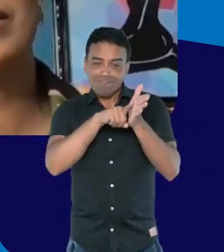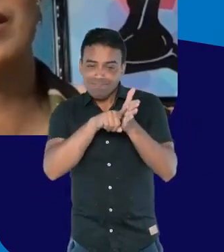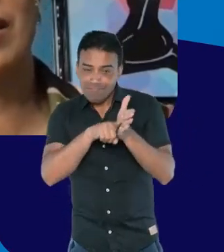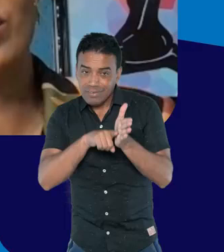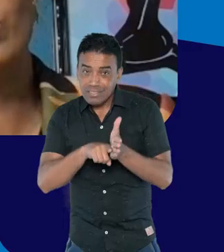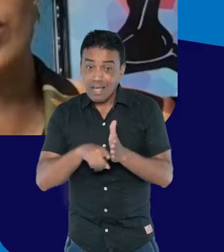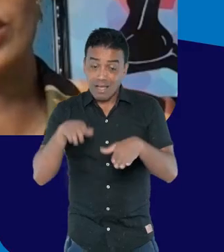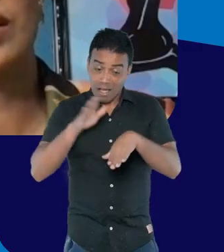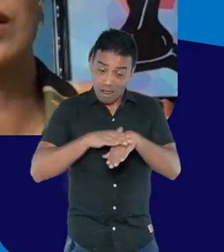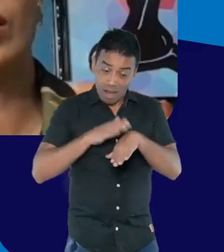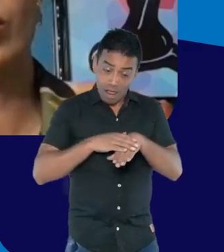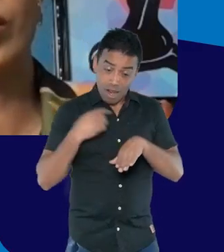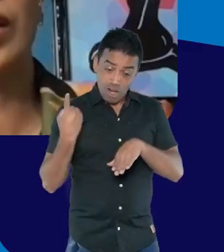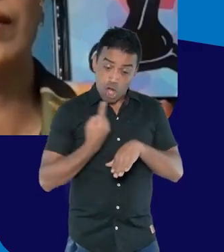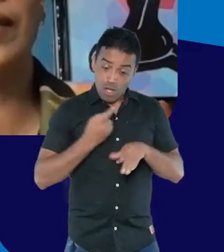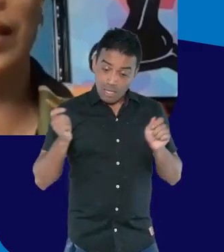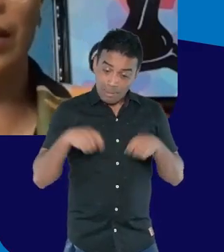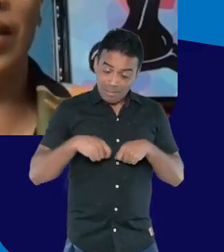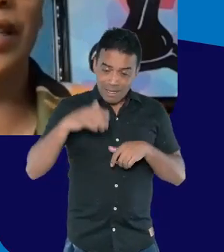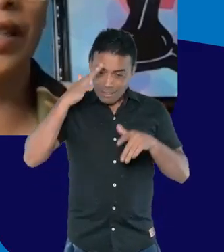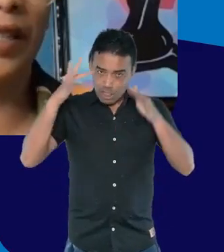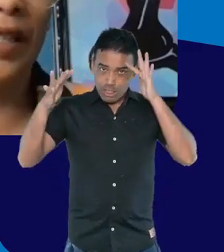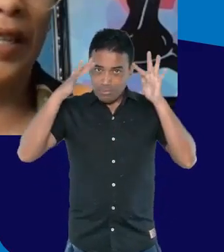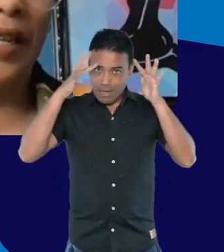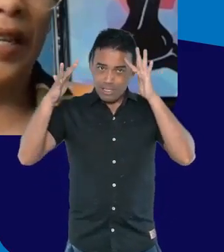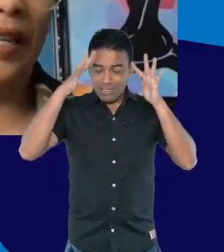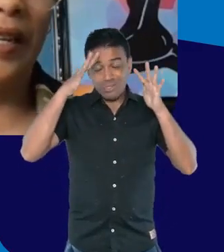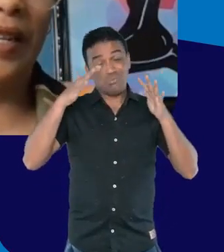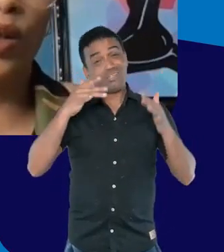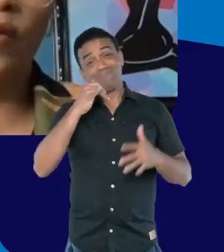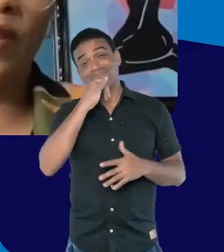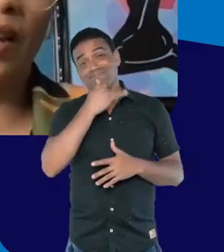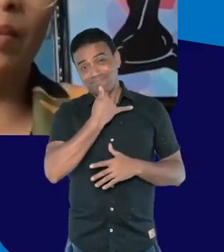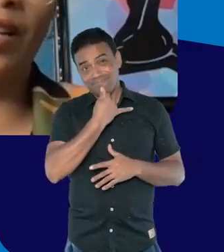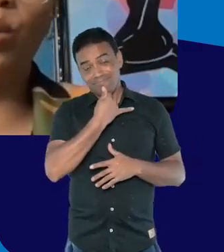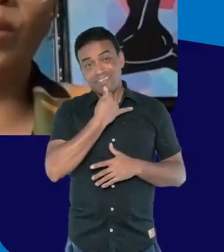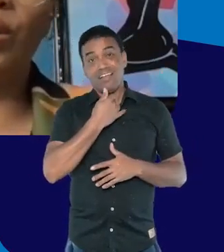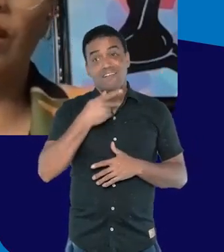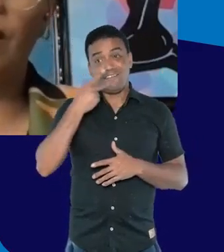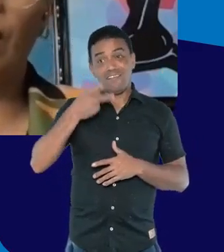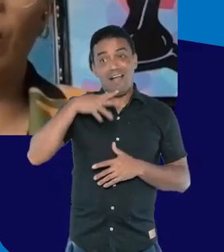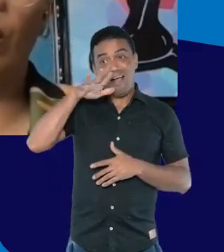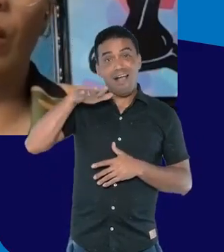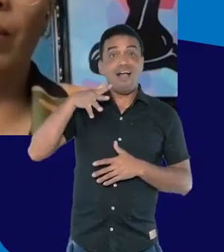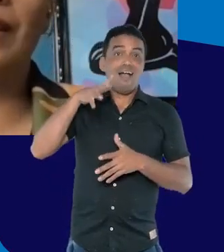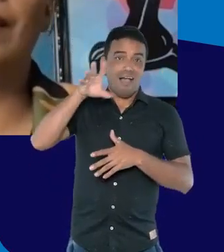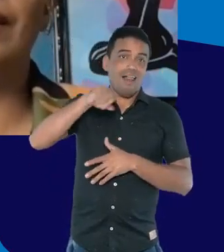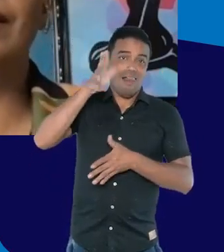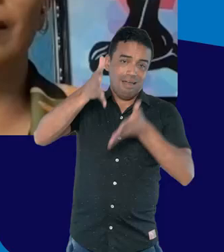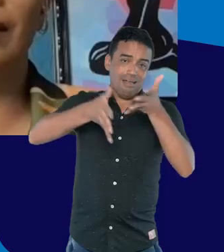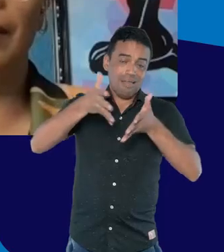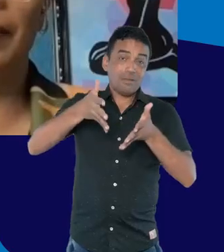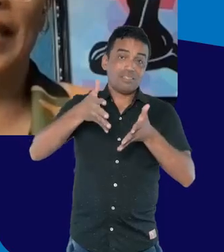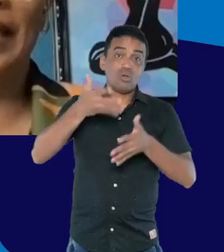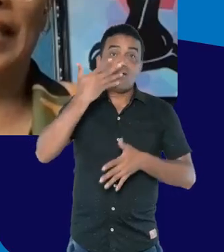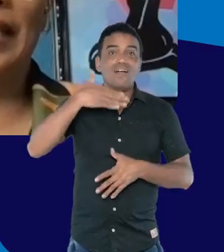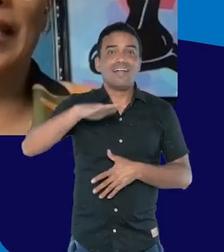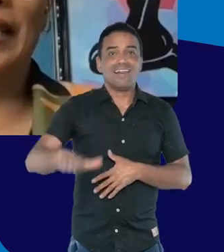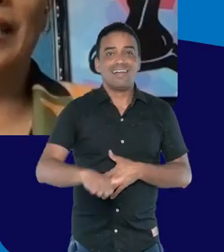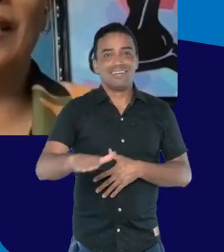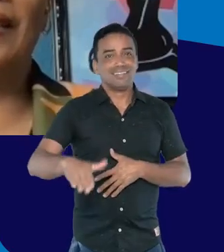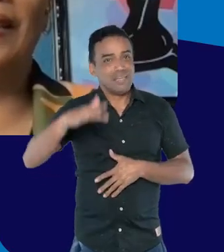nossa capacidade de imaginação, porque, infelizmente, a gente fala mais de imaginação para as crianças.